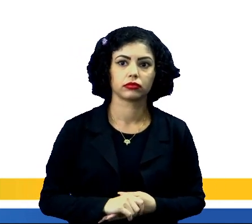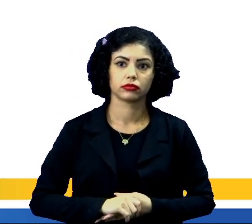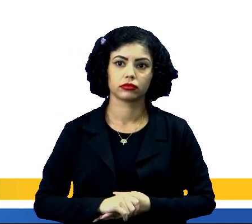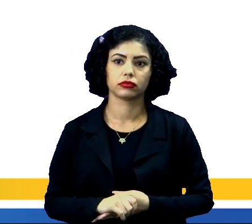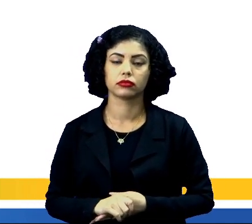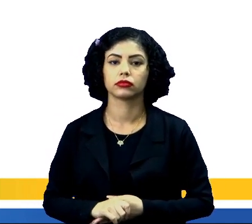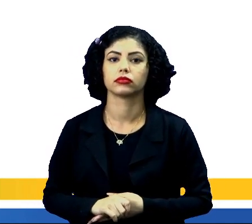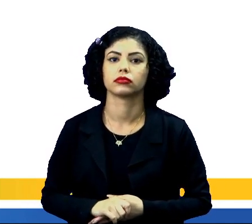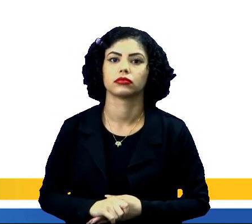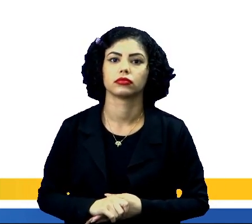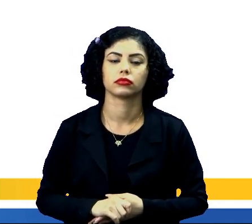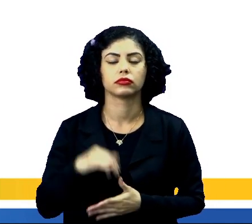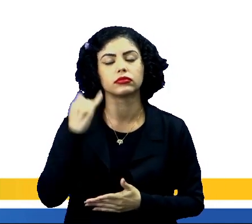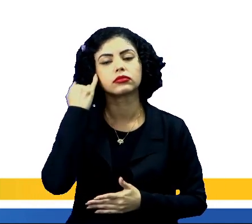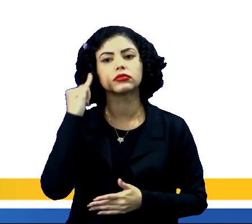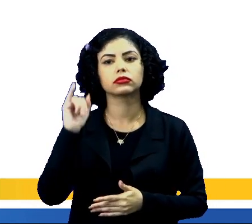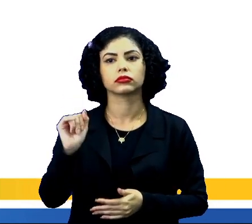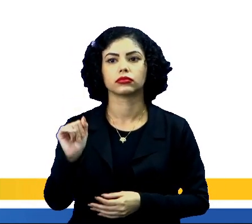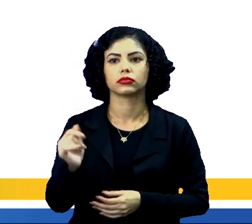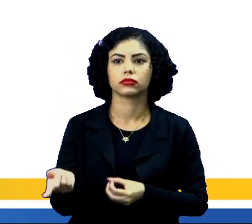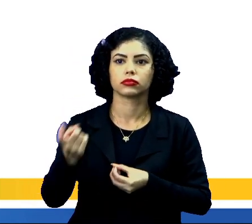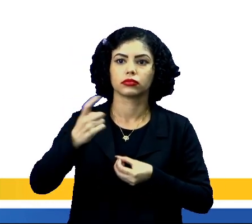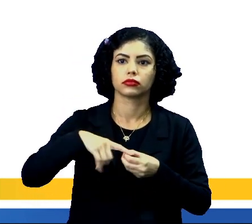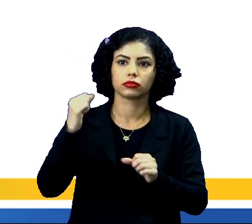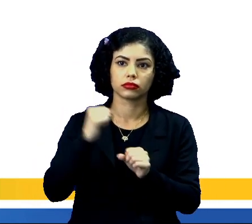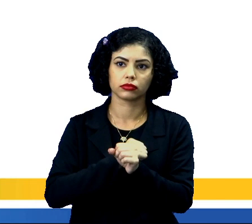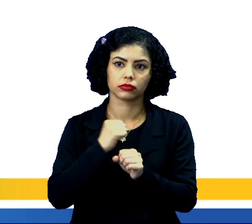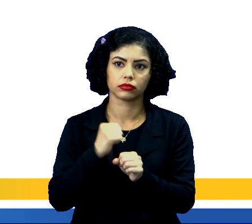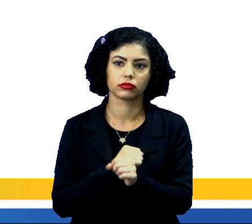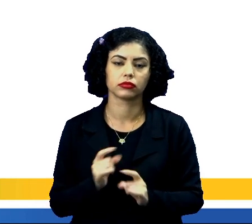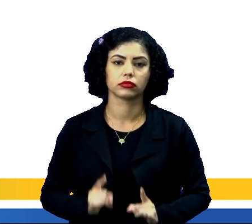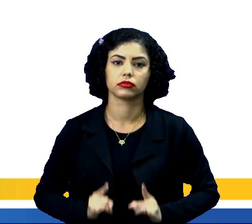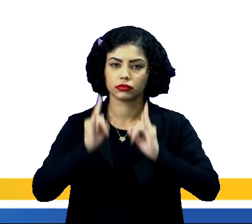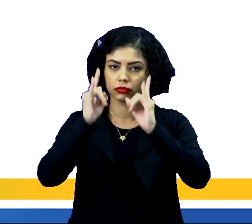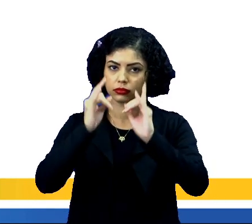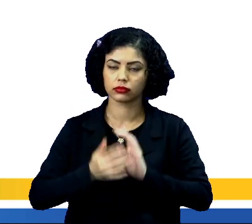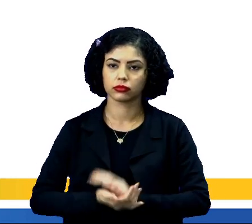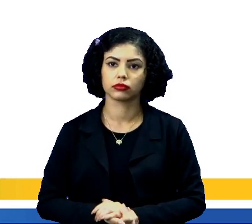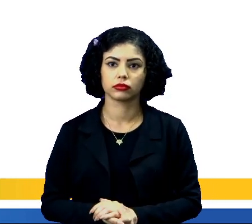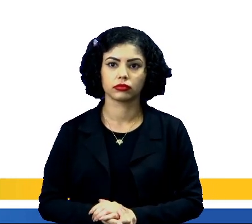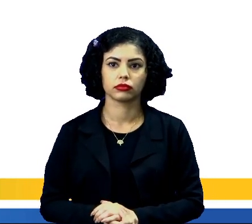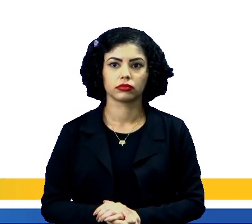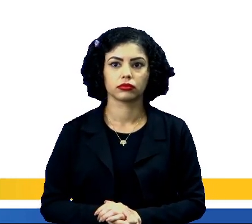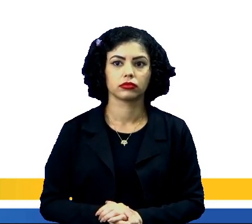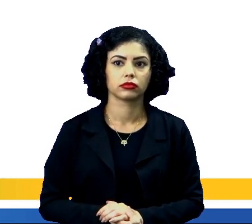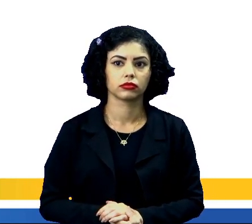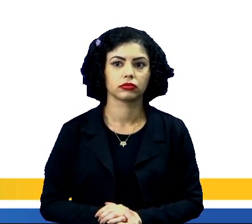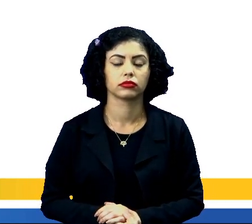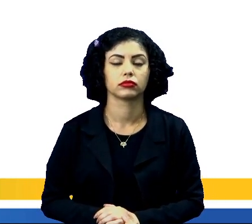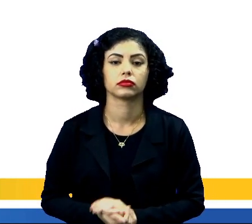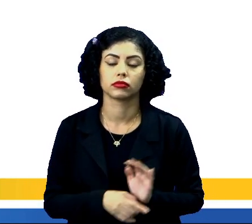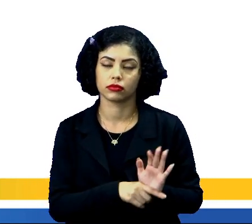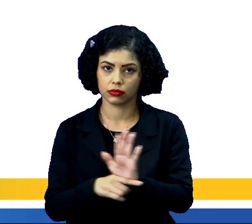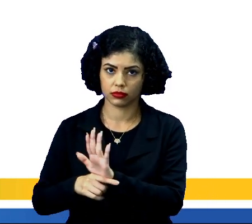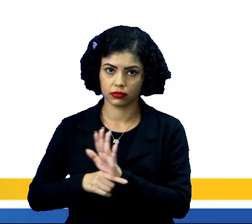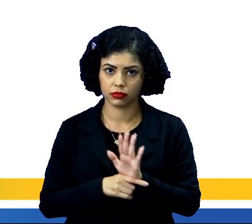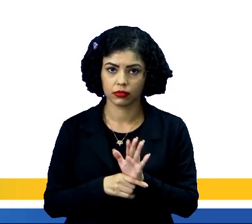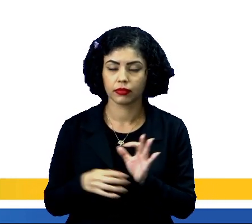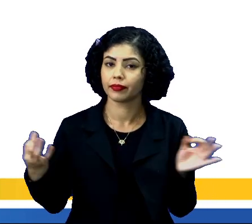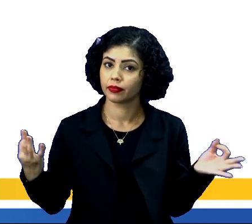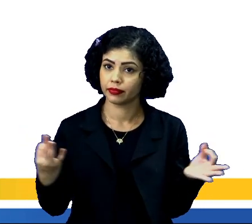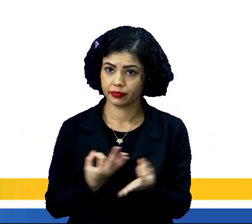Então, as plantas, elas são ideias mais voltadas para as construções, para as casas, apartamentos, tá? São